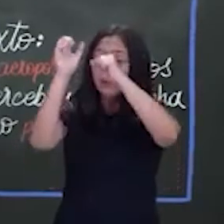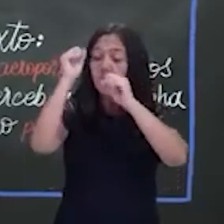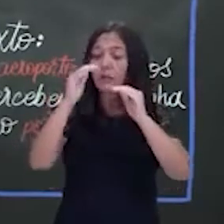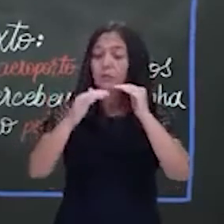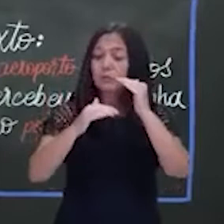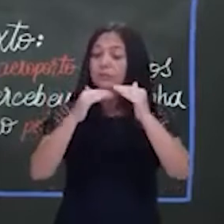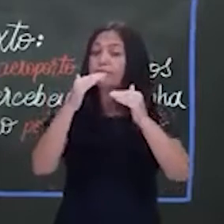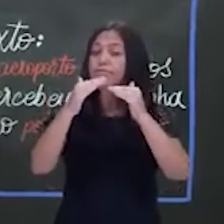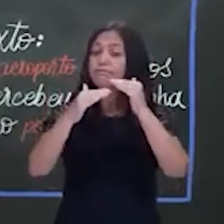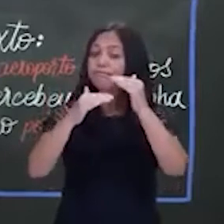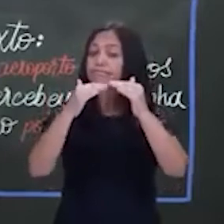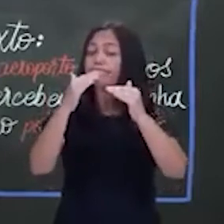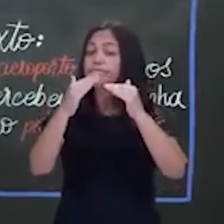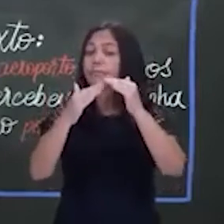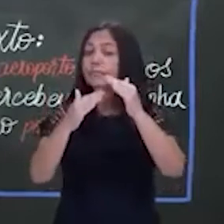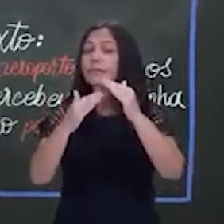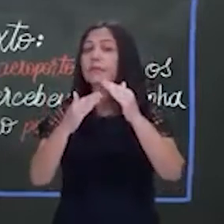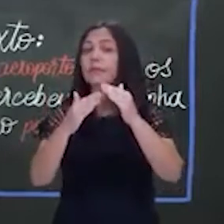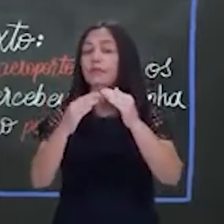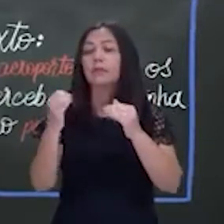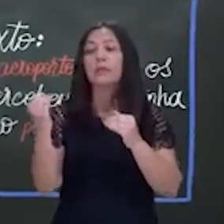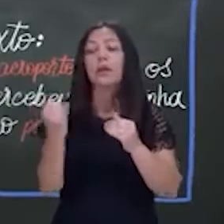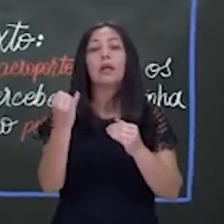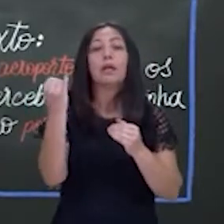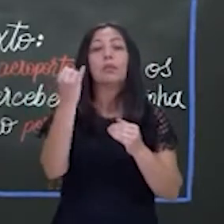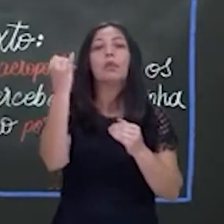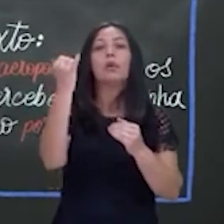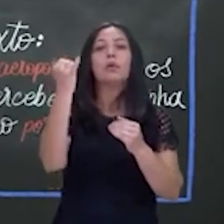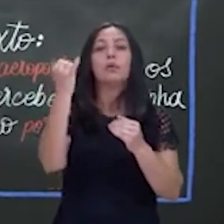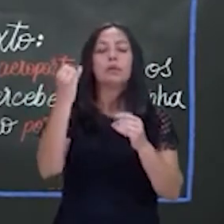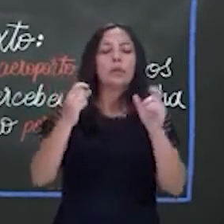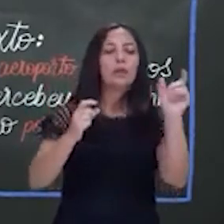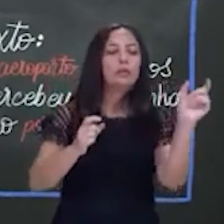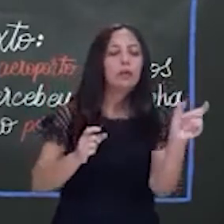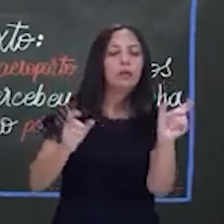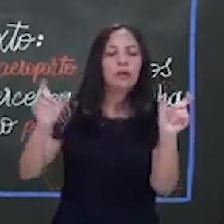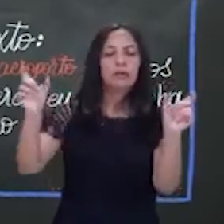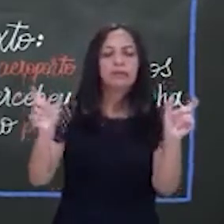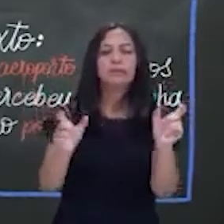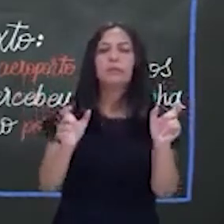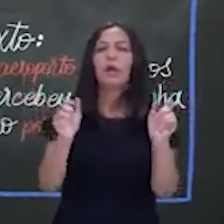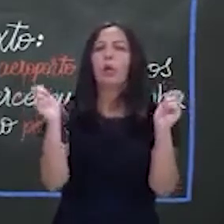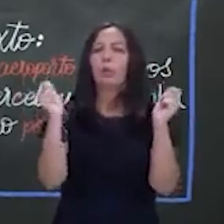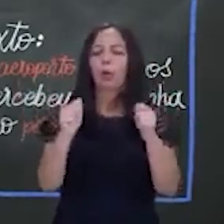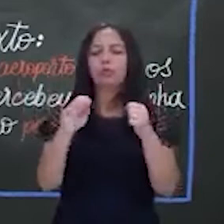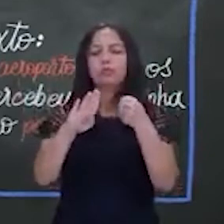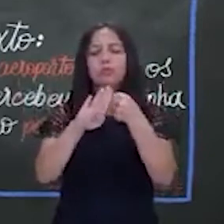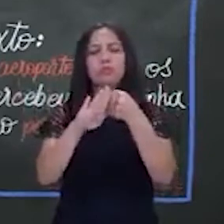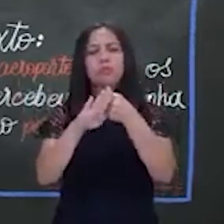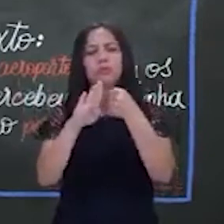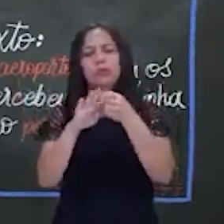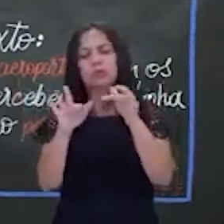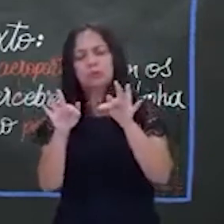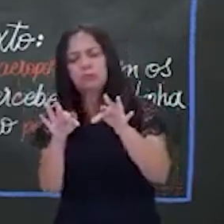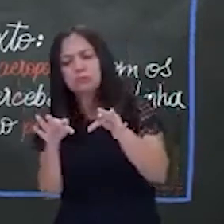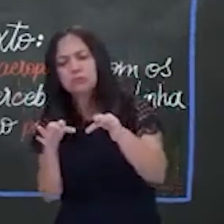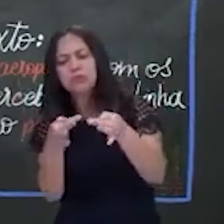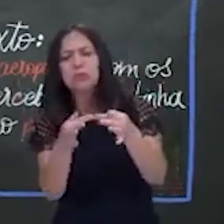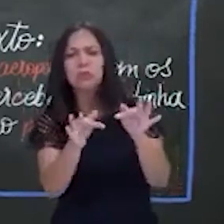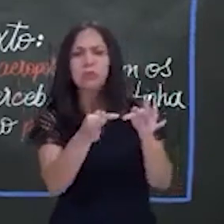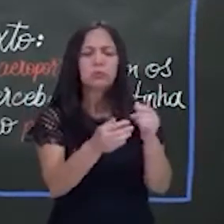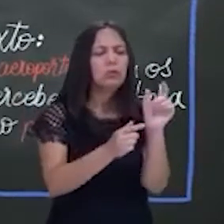elas complementem uma a outra, ou seja, eu posso ter um substantivo comum que é simples também. Se ele é formado só por uma palavra e ele nomeia algo